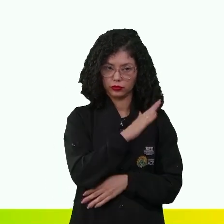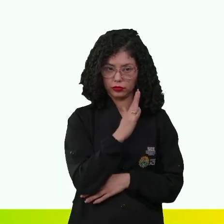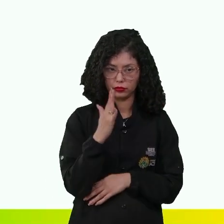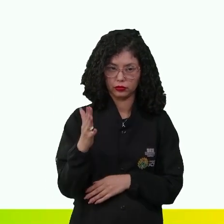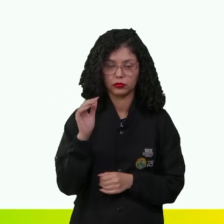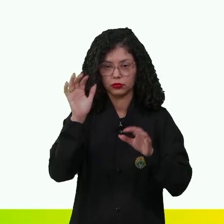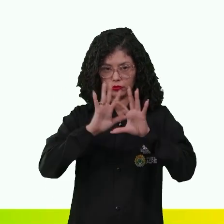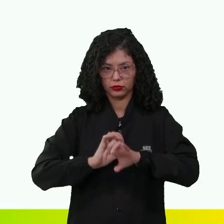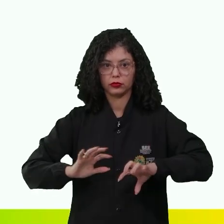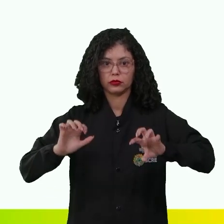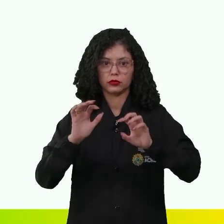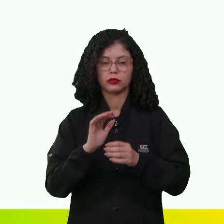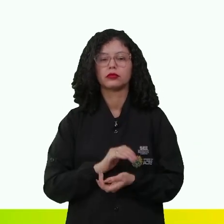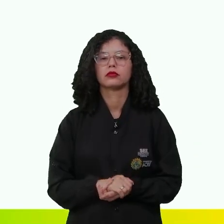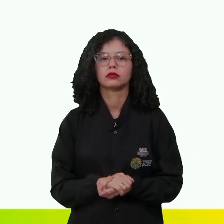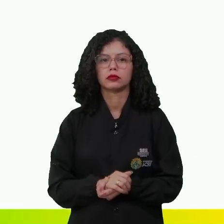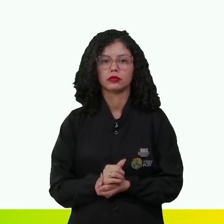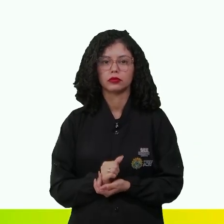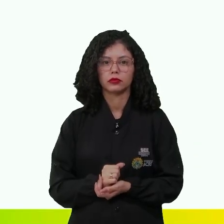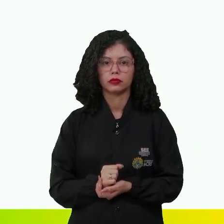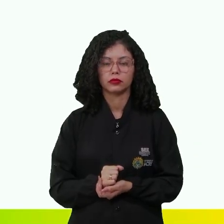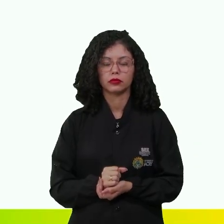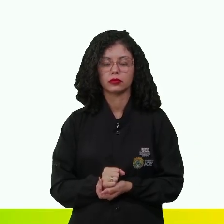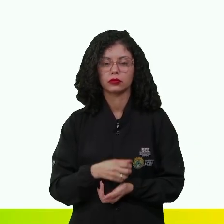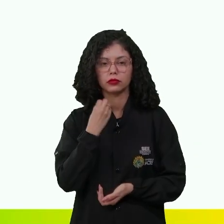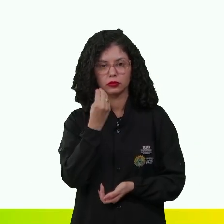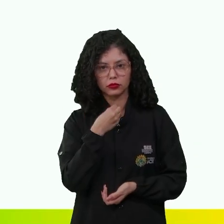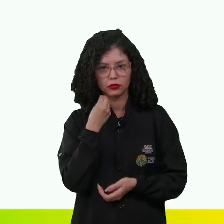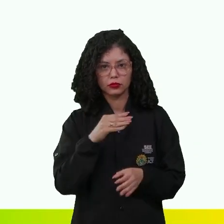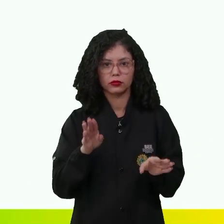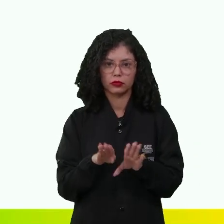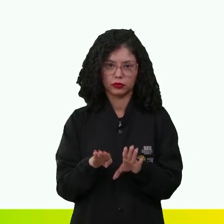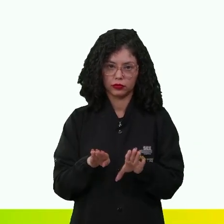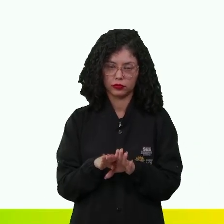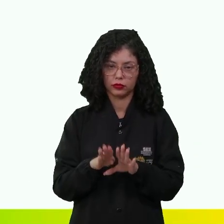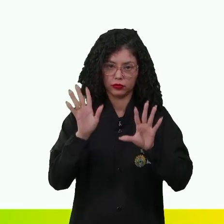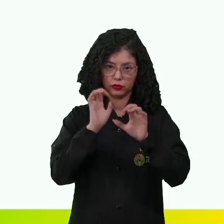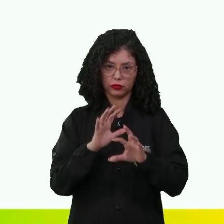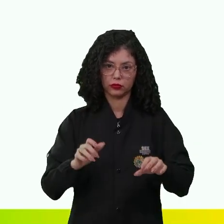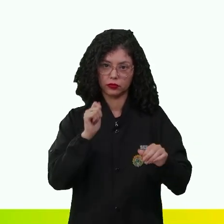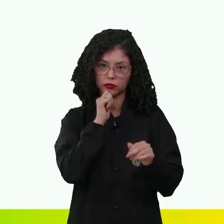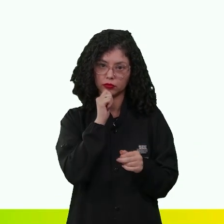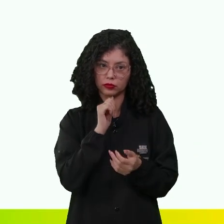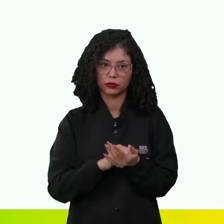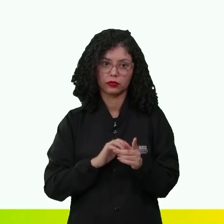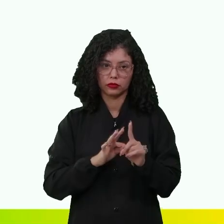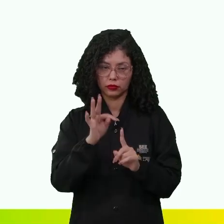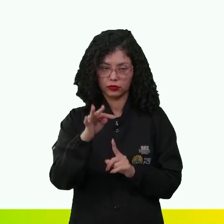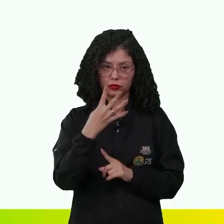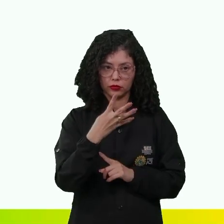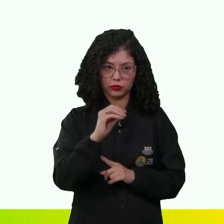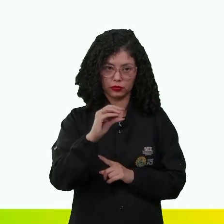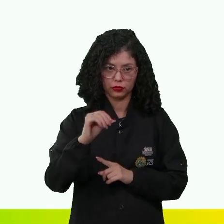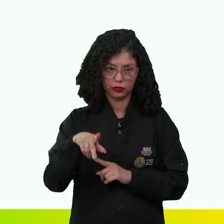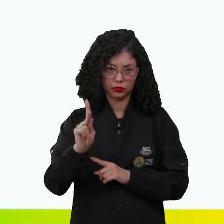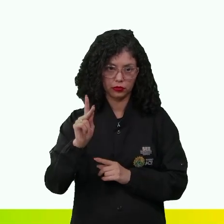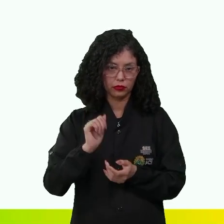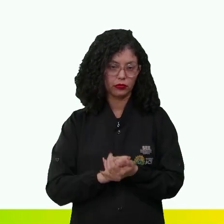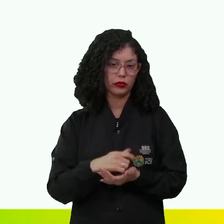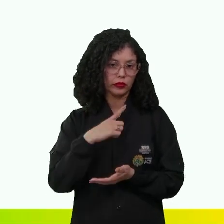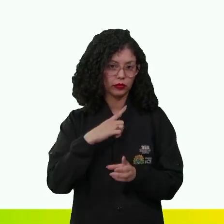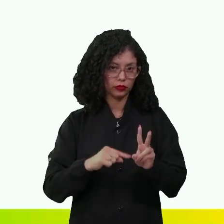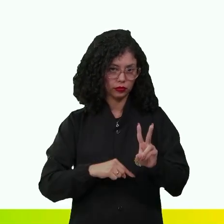da natureza do gás. Em determinado experimento, um gás com a temperatura de 400